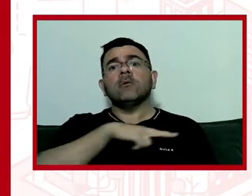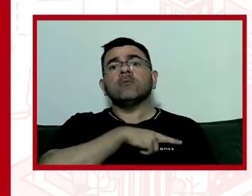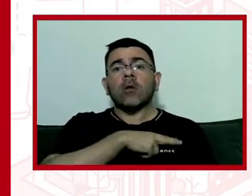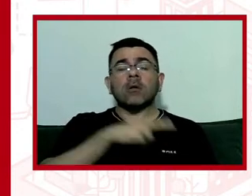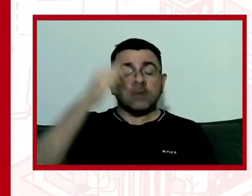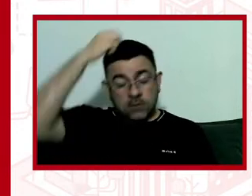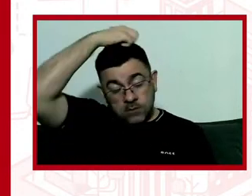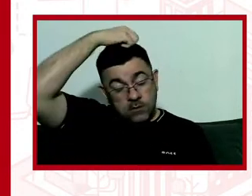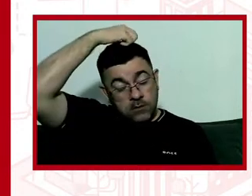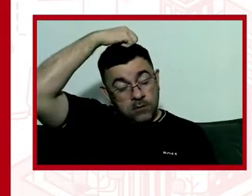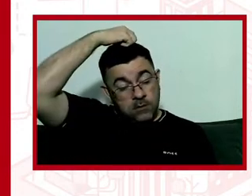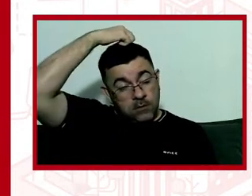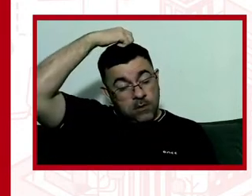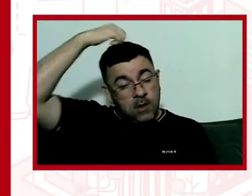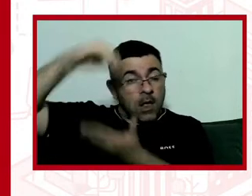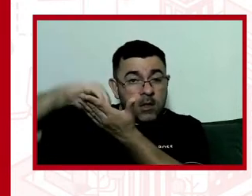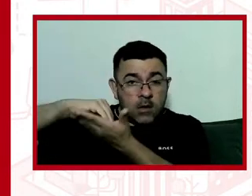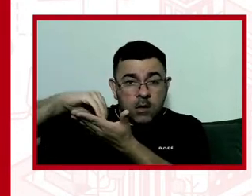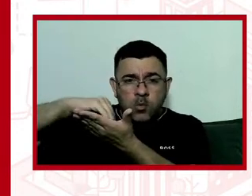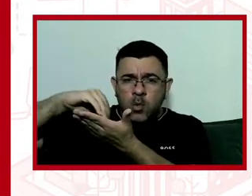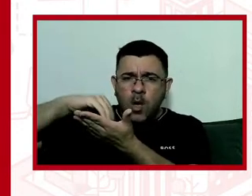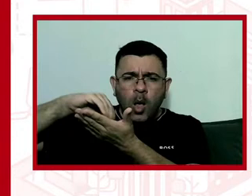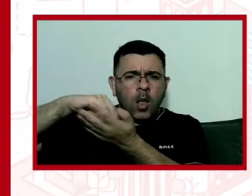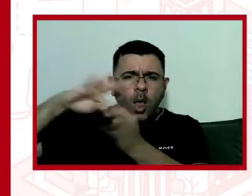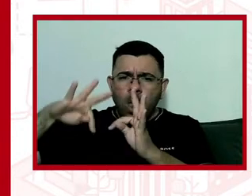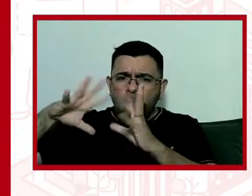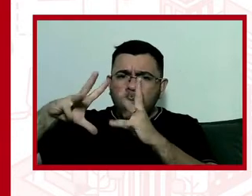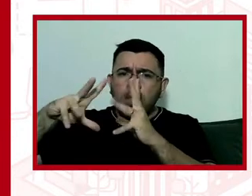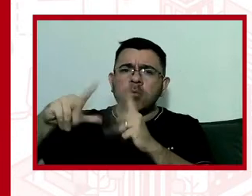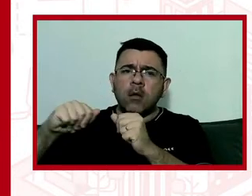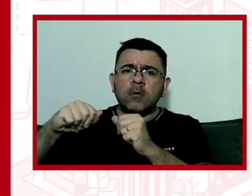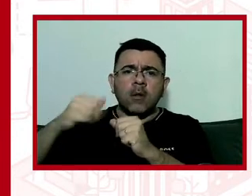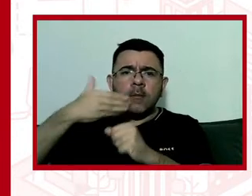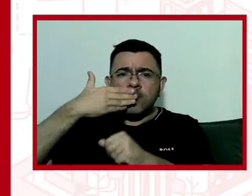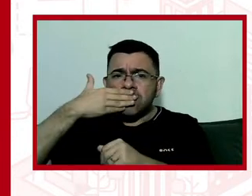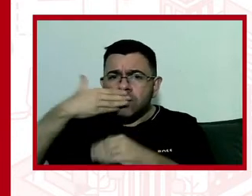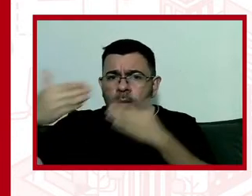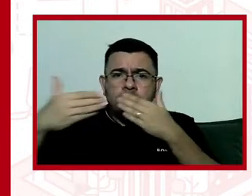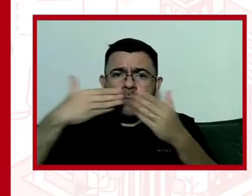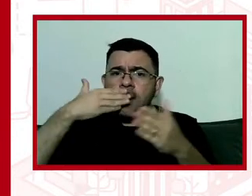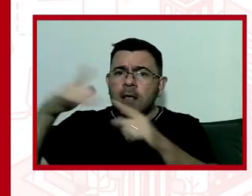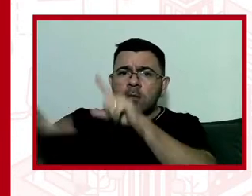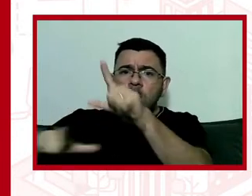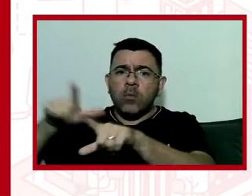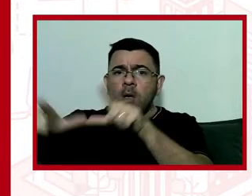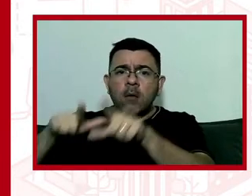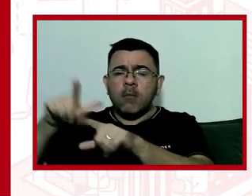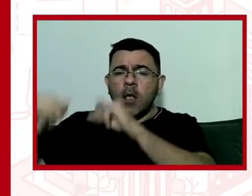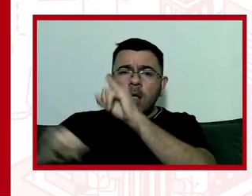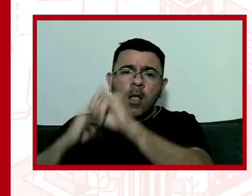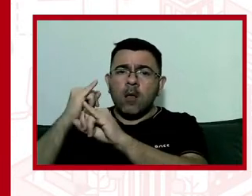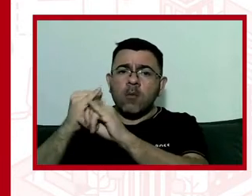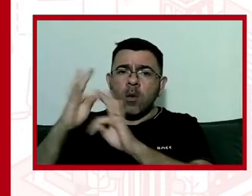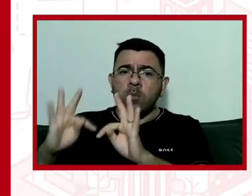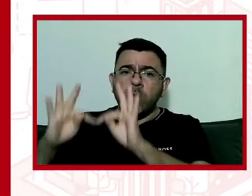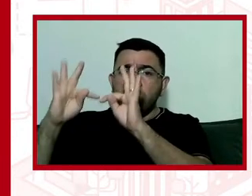os próprios secretários e secretárias reivindicassem que seus serviços estivessem ali no ambiente digital e